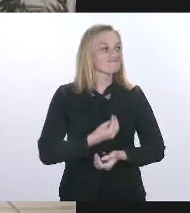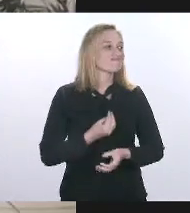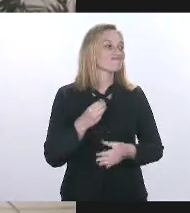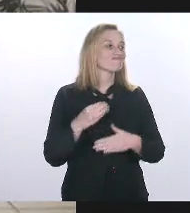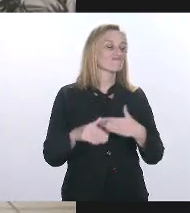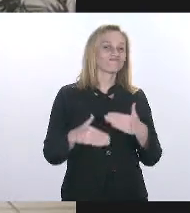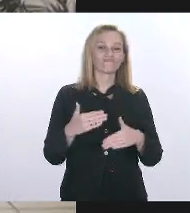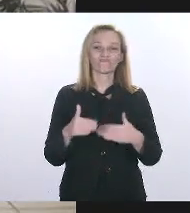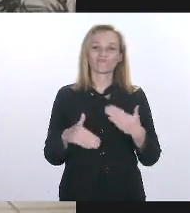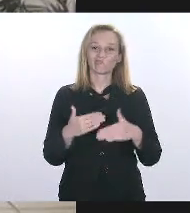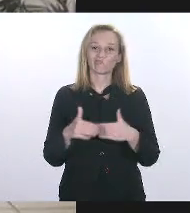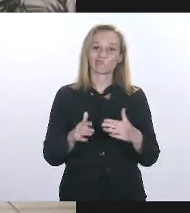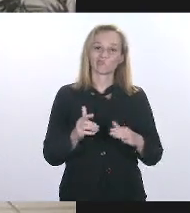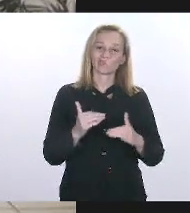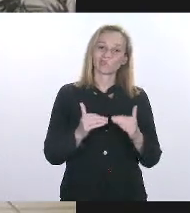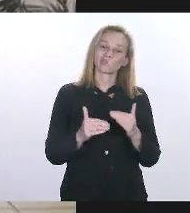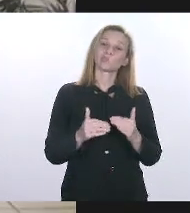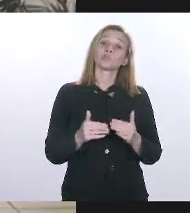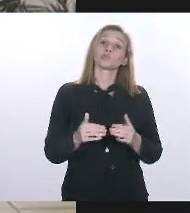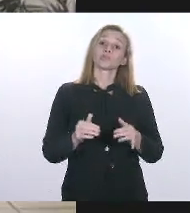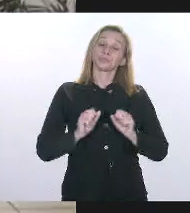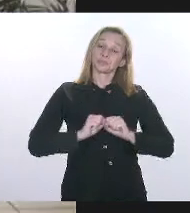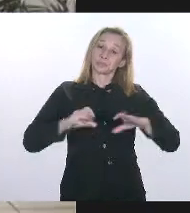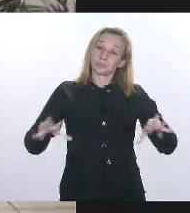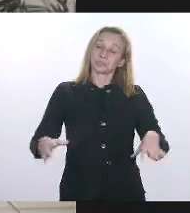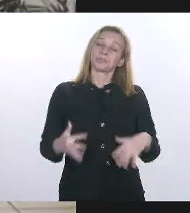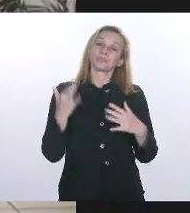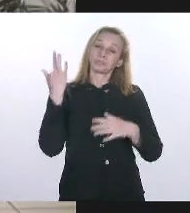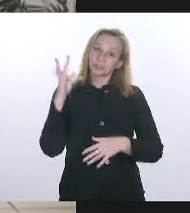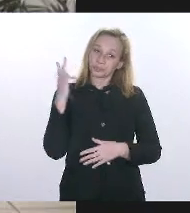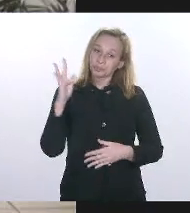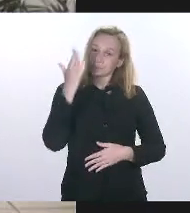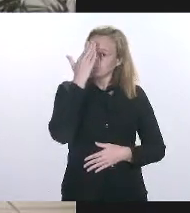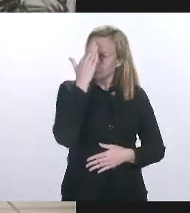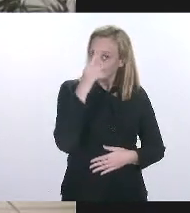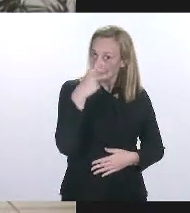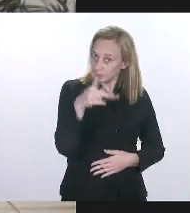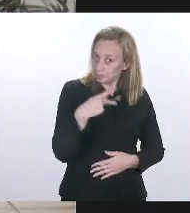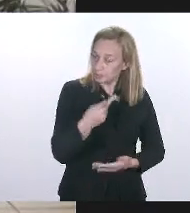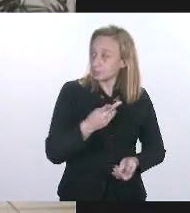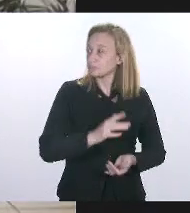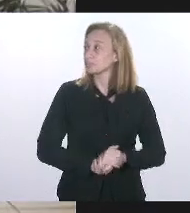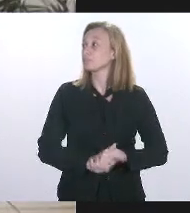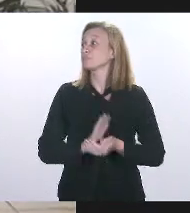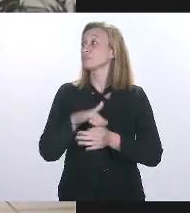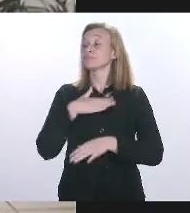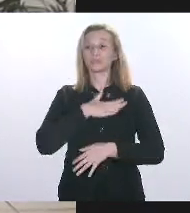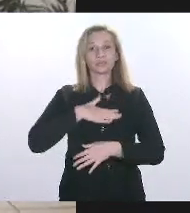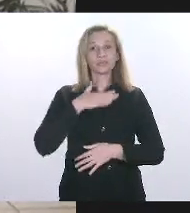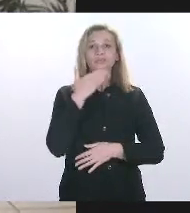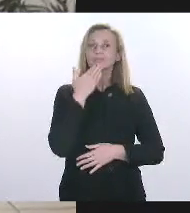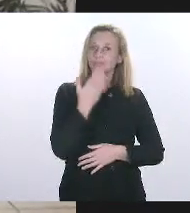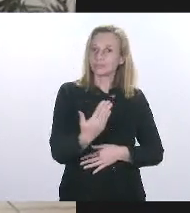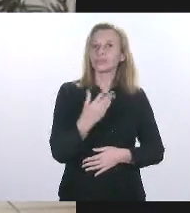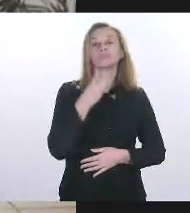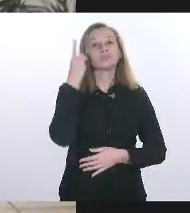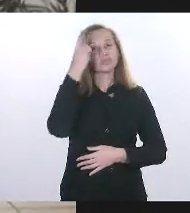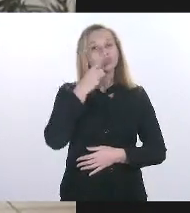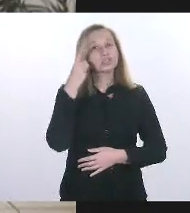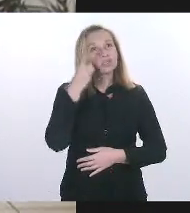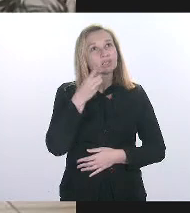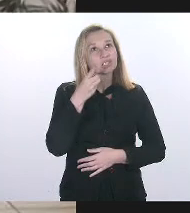de pandemia doloroso, então agradeço demais pelas suas palavras. E eu gostaria de pedir ao